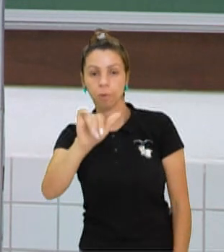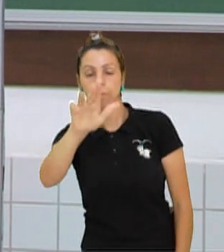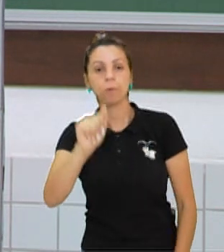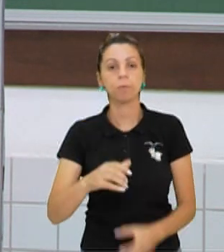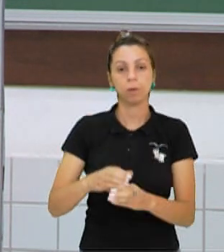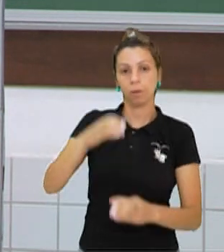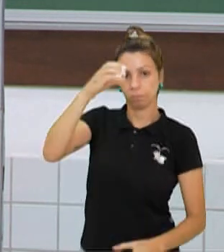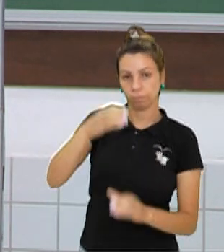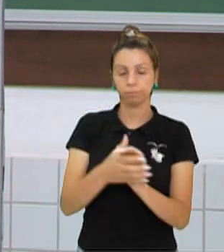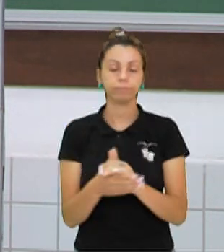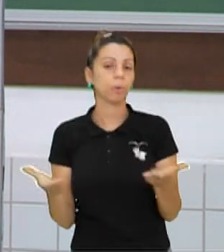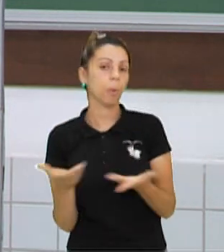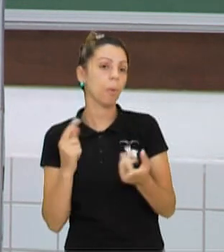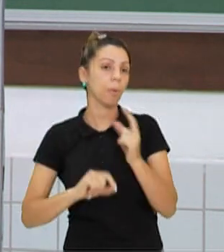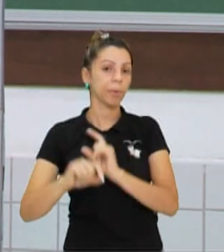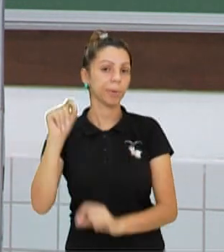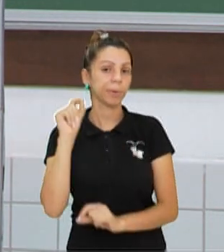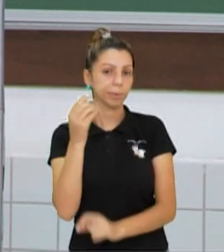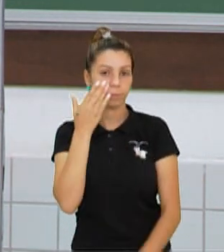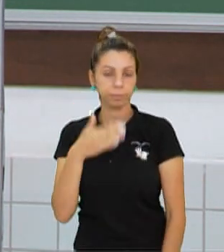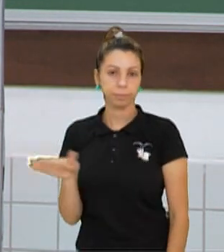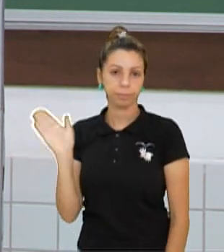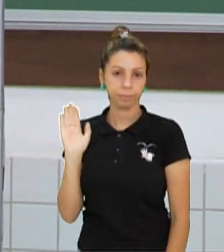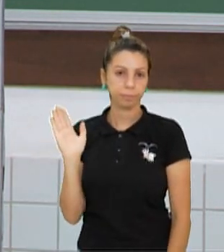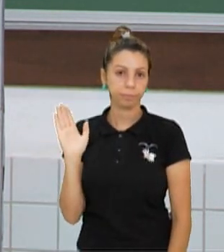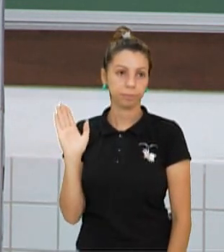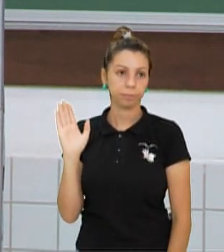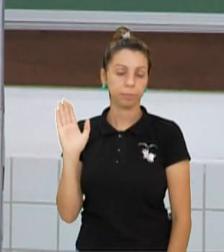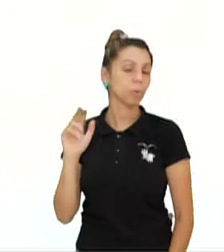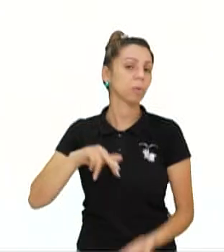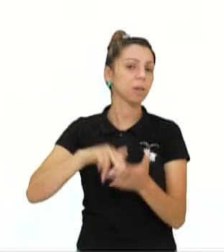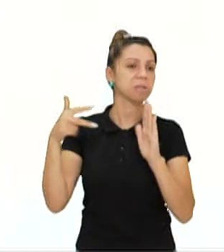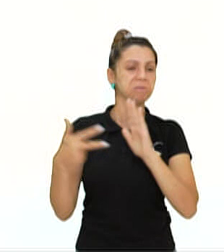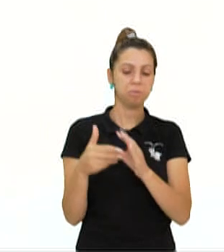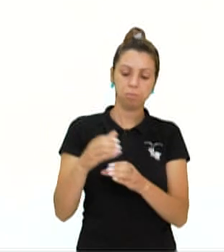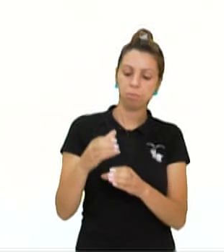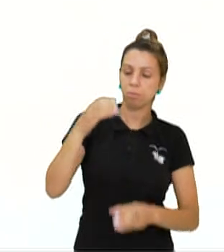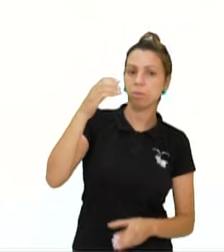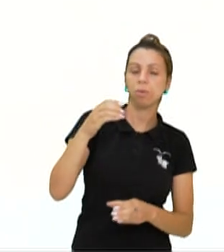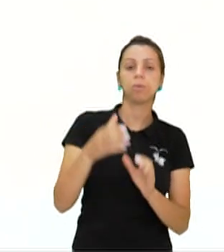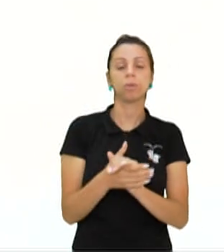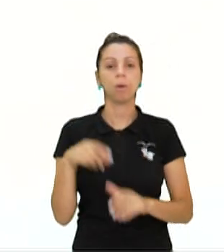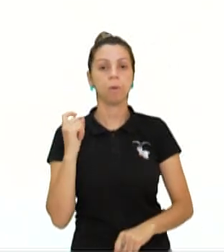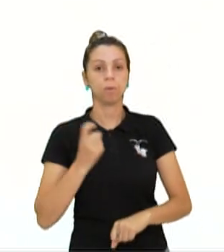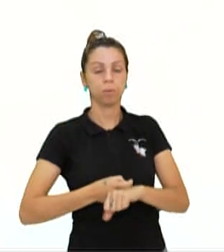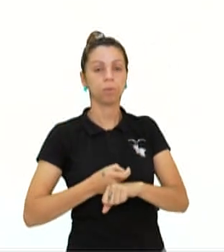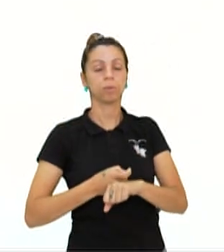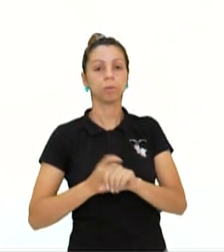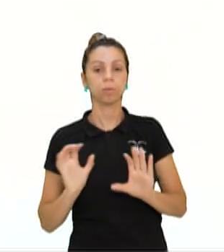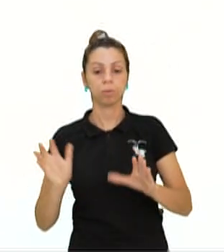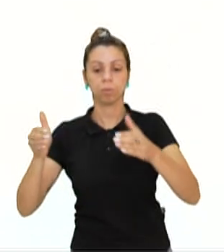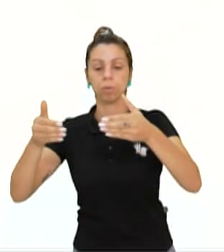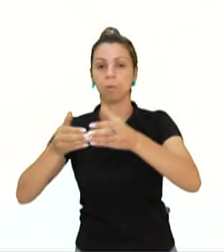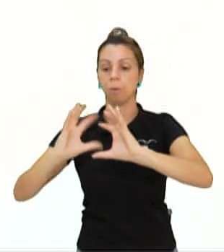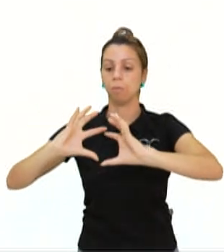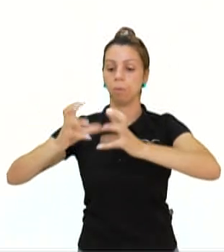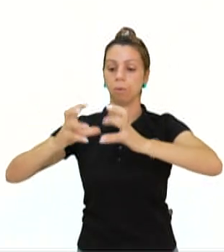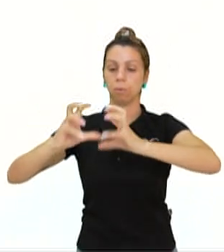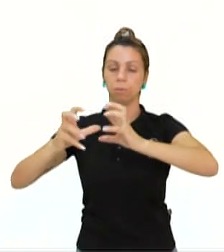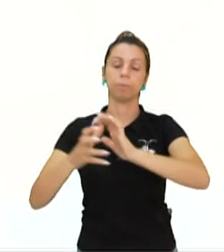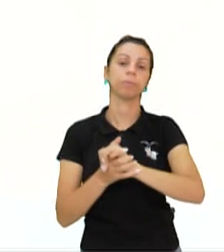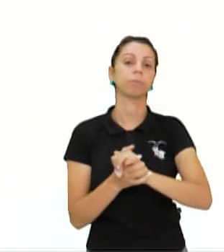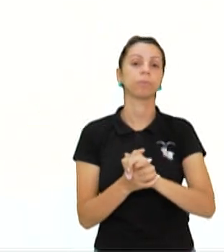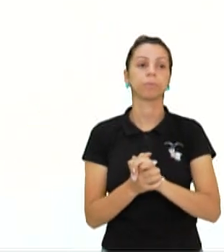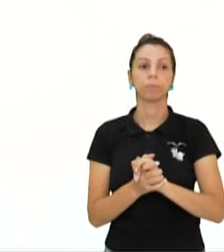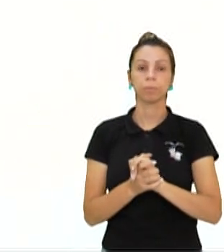certo? Então dá uma olhadinha, acompanhe comigo aqui. O que é o cilindro? Os cilindros são sólidos do grupo dos corpos redondos, são aqueles